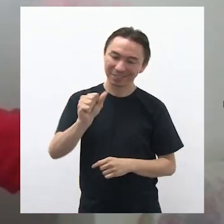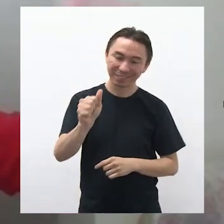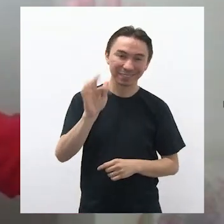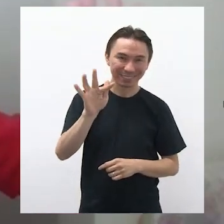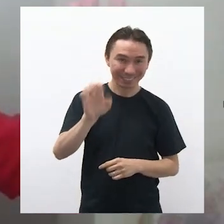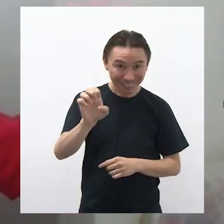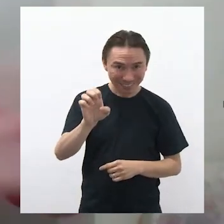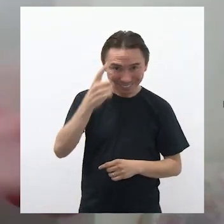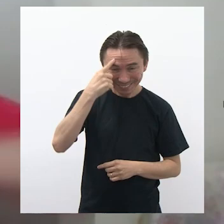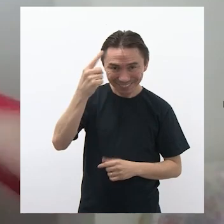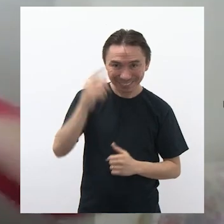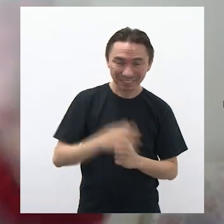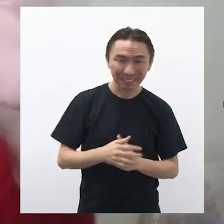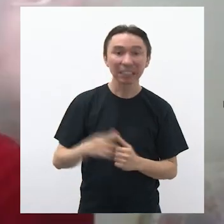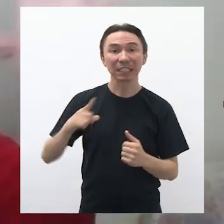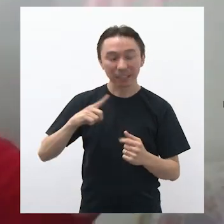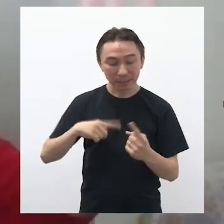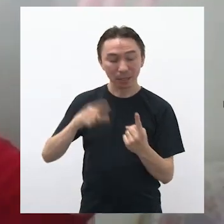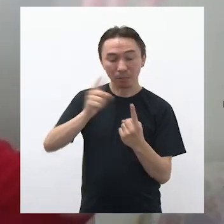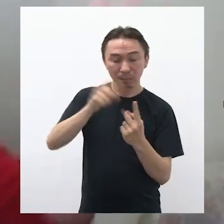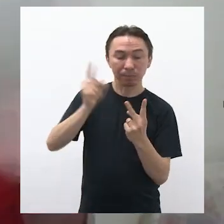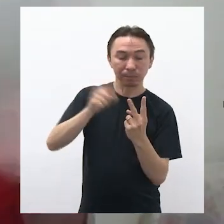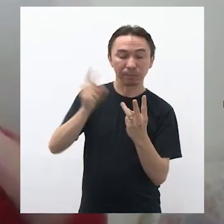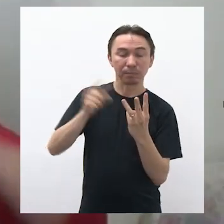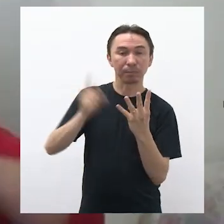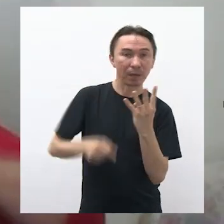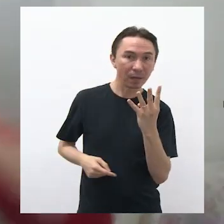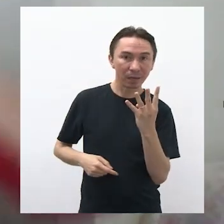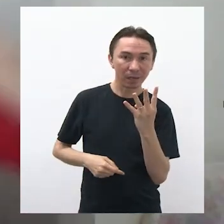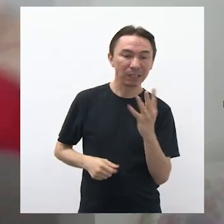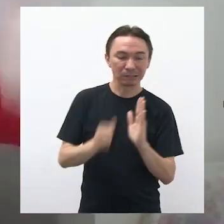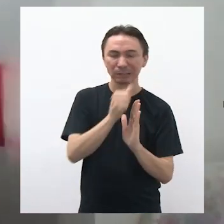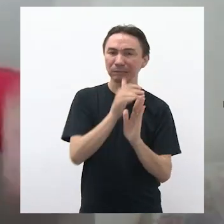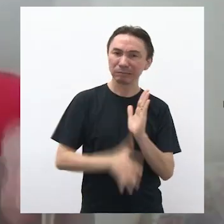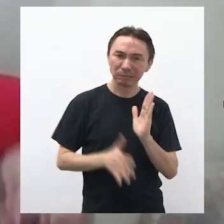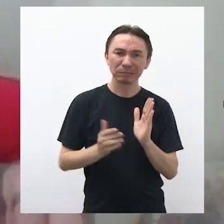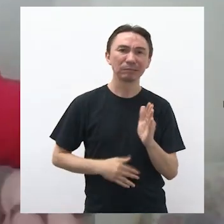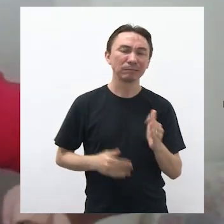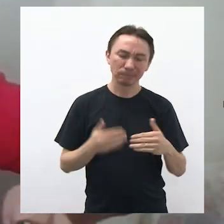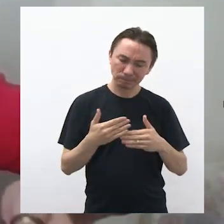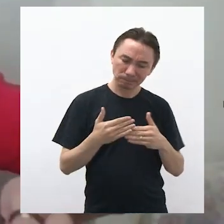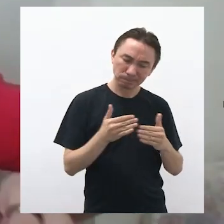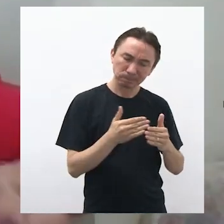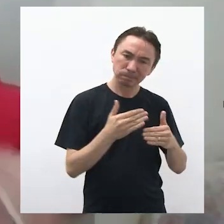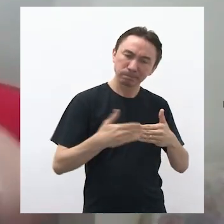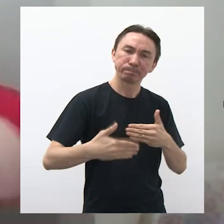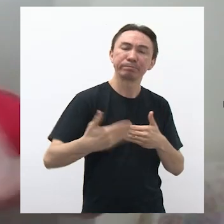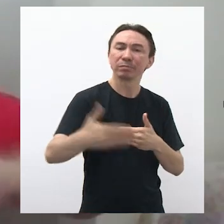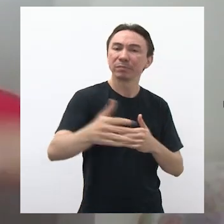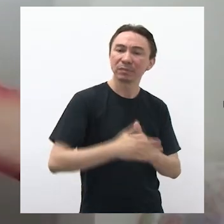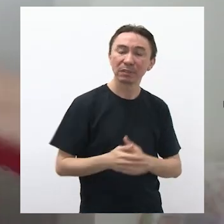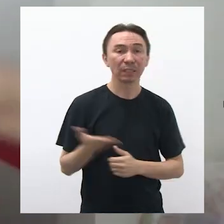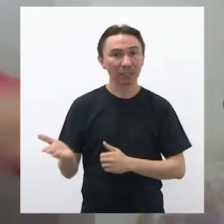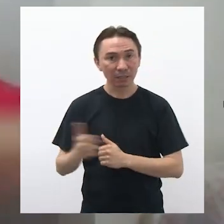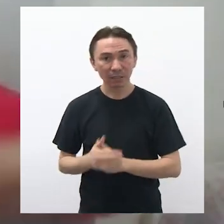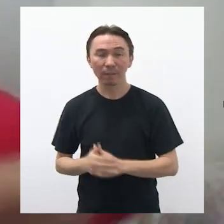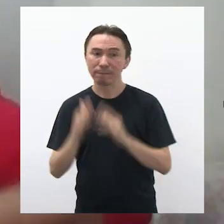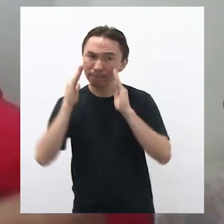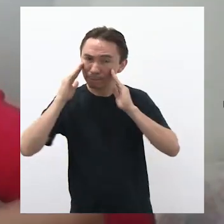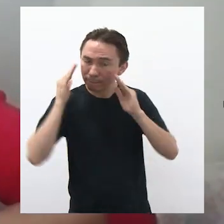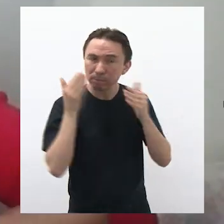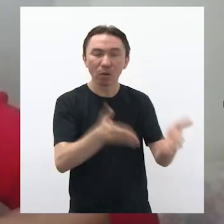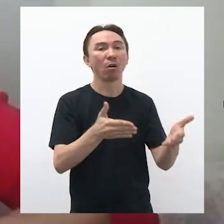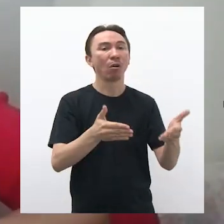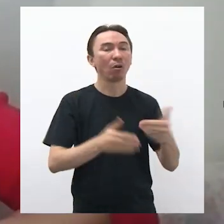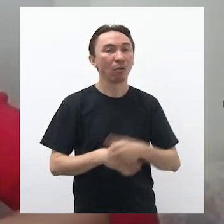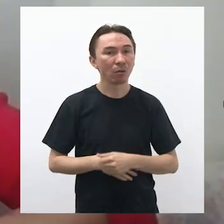sequência de atividades que permite, de fato, que esse estudante tenha uma competência em foco, seja ativo no seu